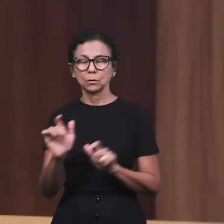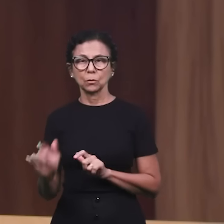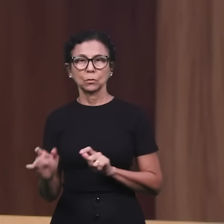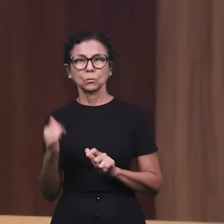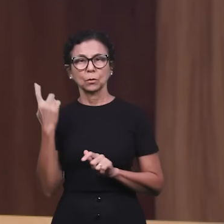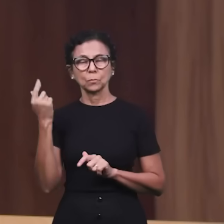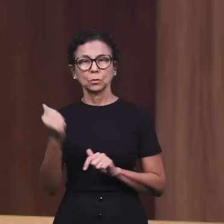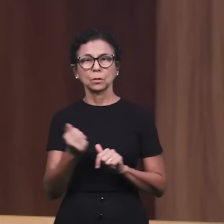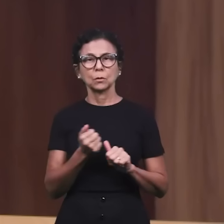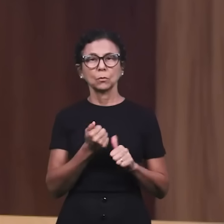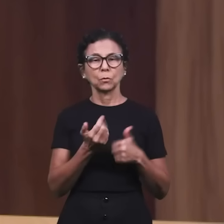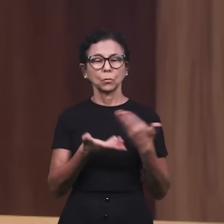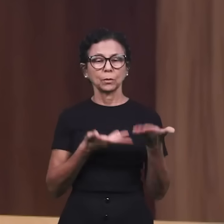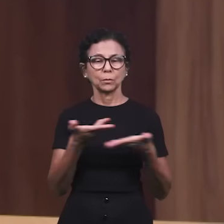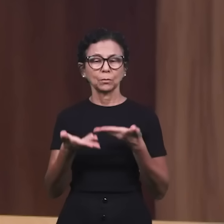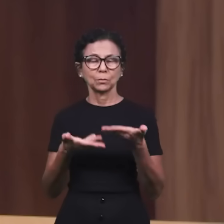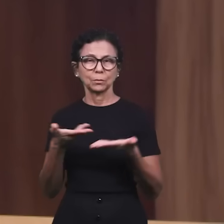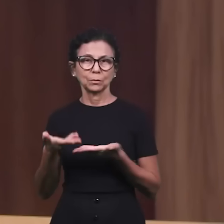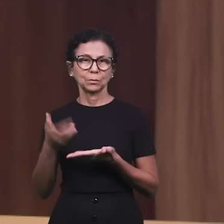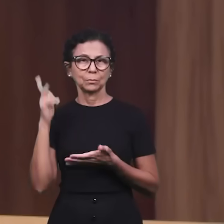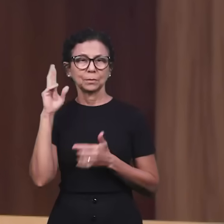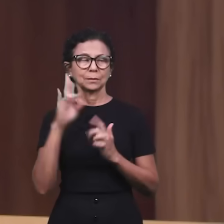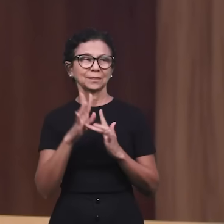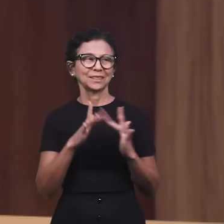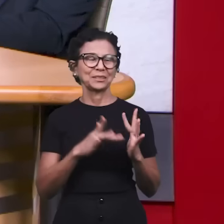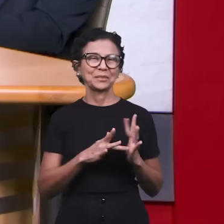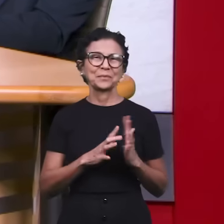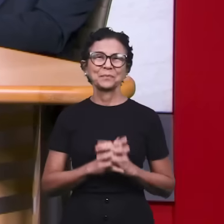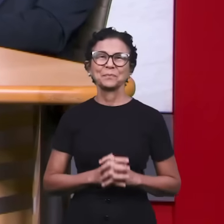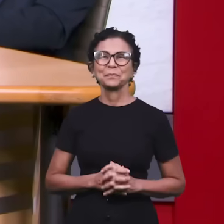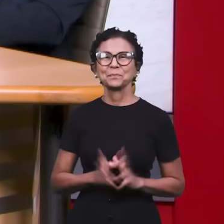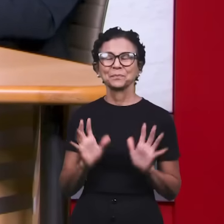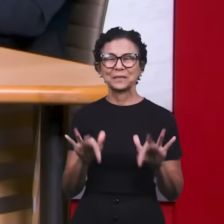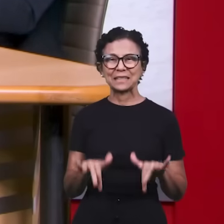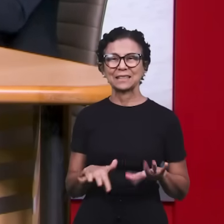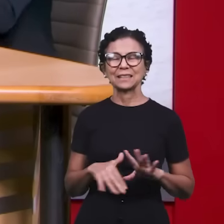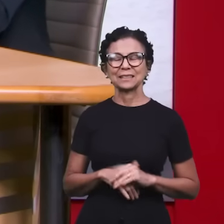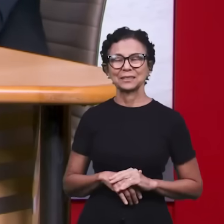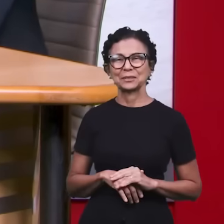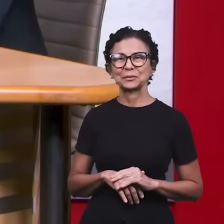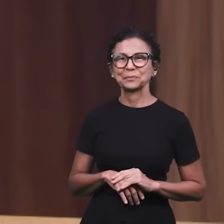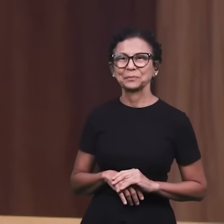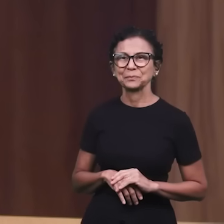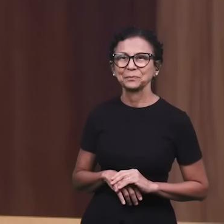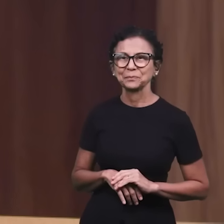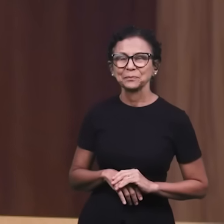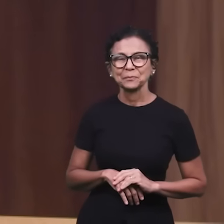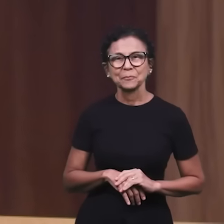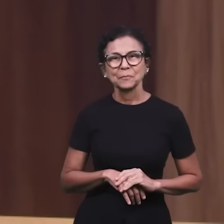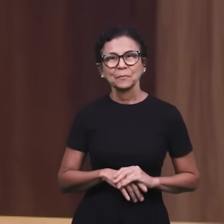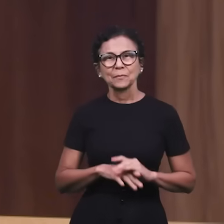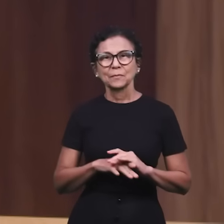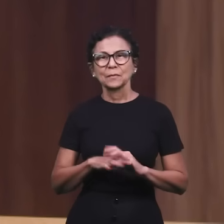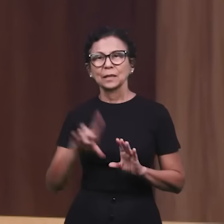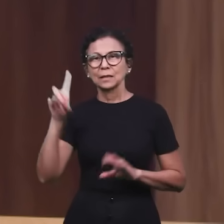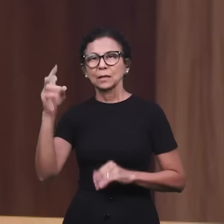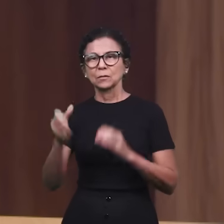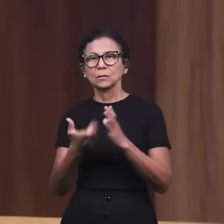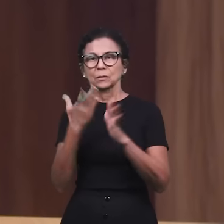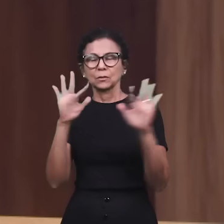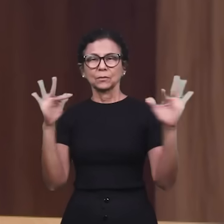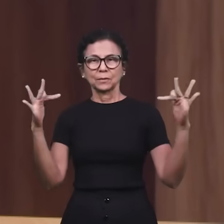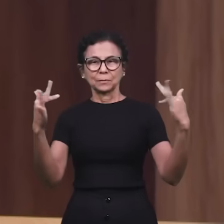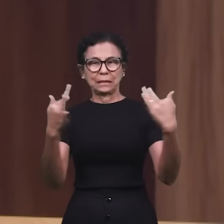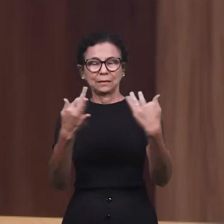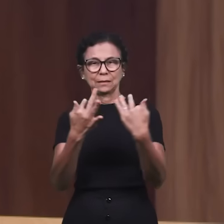um deles. Amém, Muito bom. Guilherme? Amém. Fábio, a paz do Senhor. Glória a Deus. Pai Santo. Estamos encerrando mais um programa Família